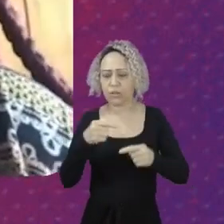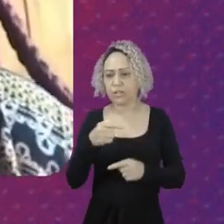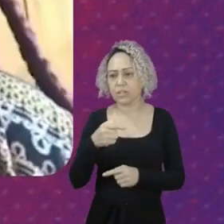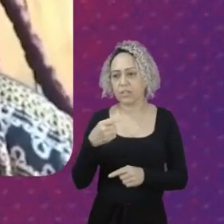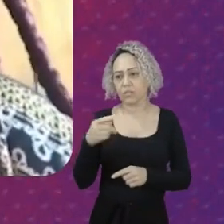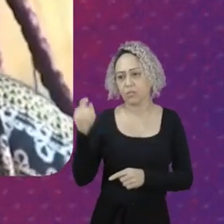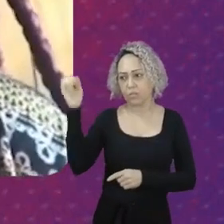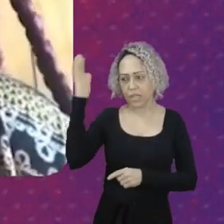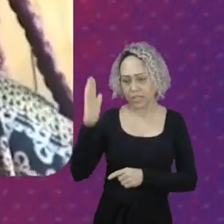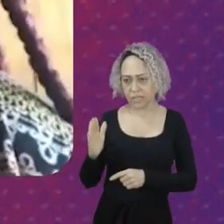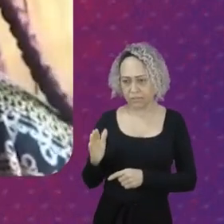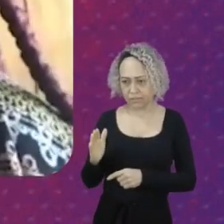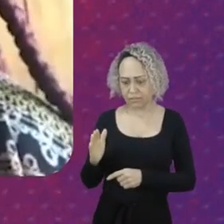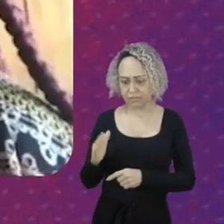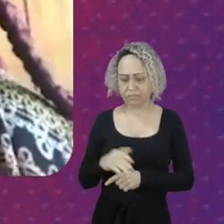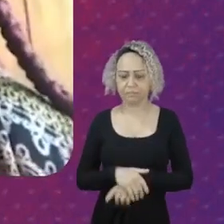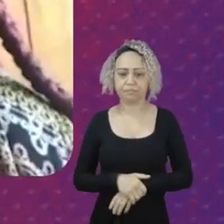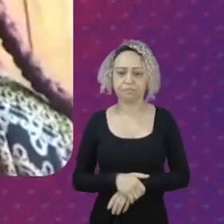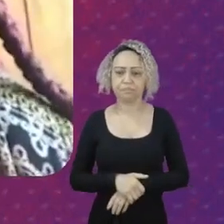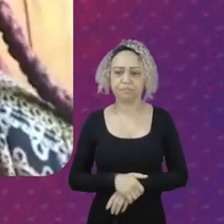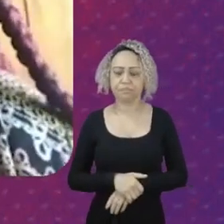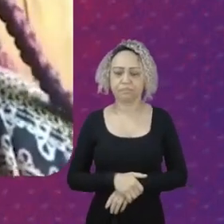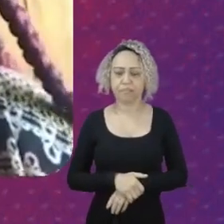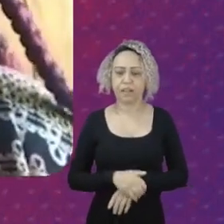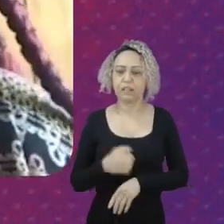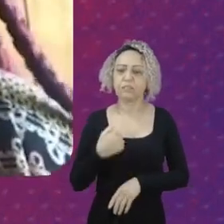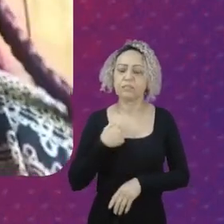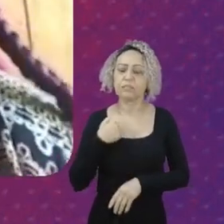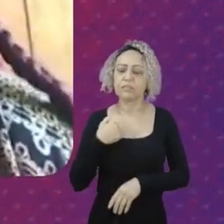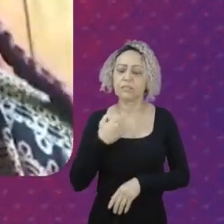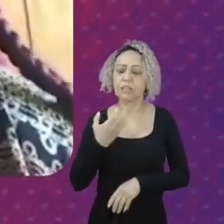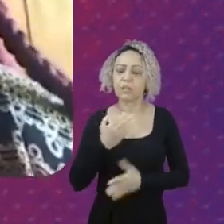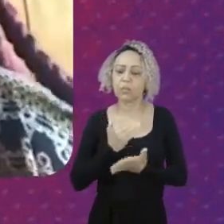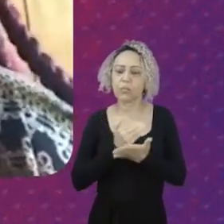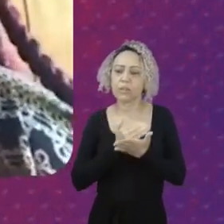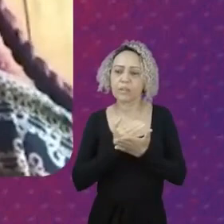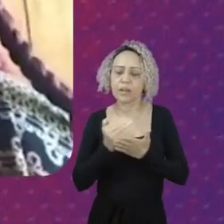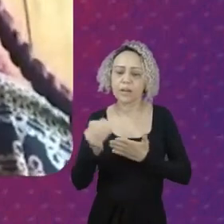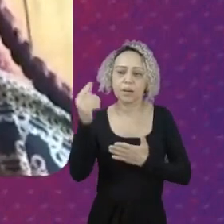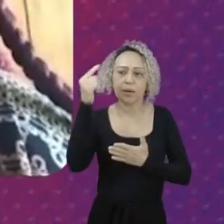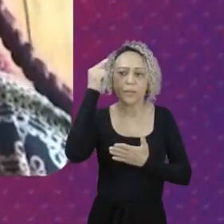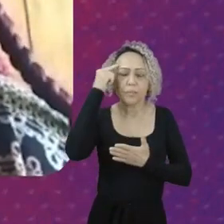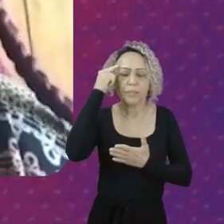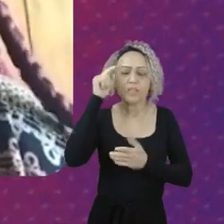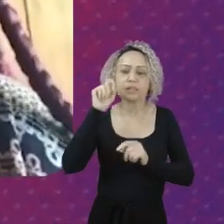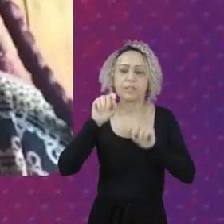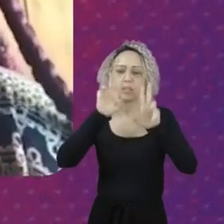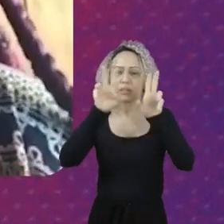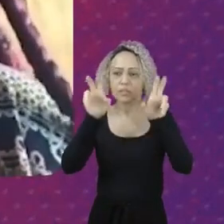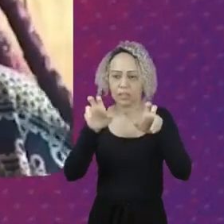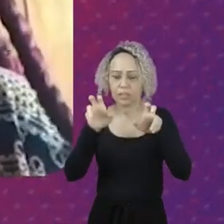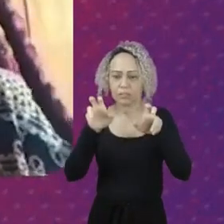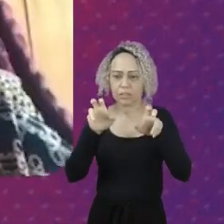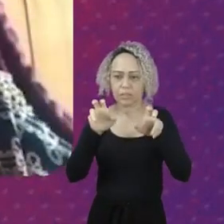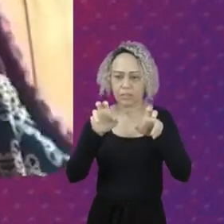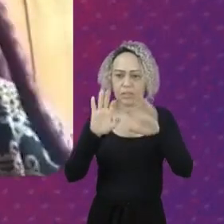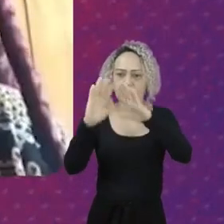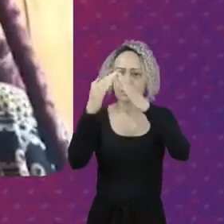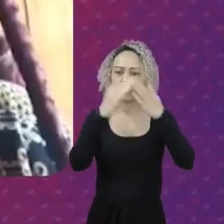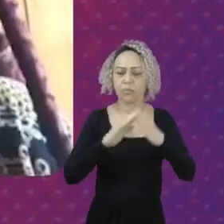Brasil. Eu quero começar, pensando um pouco nesse tema da importância